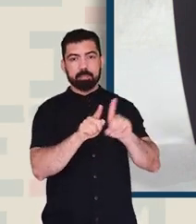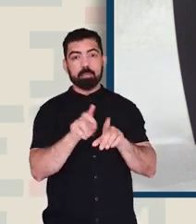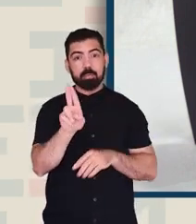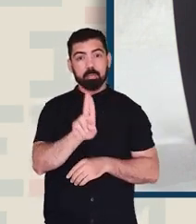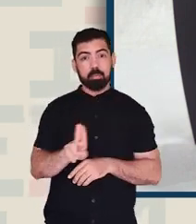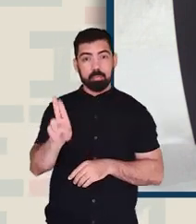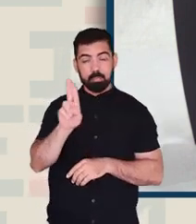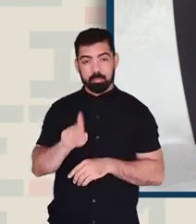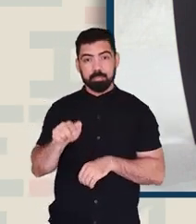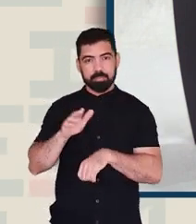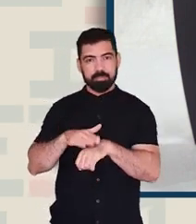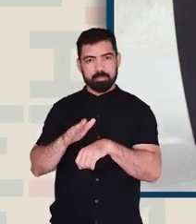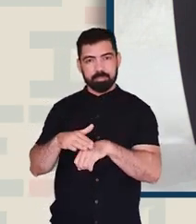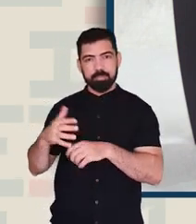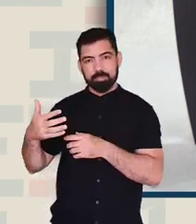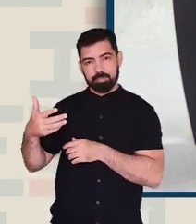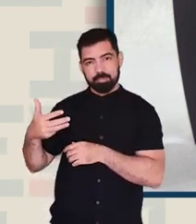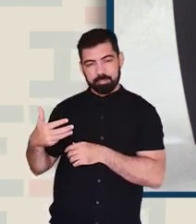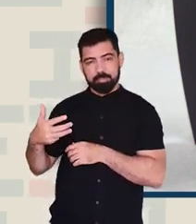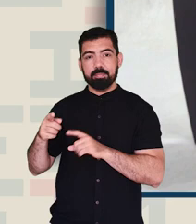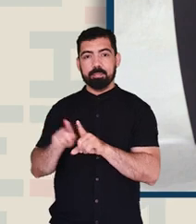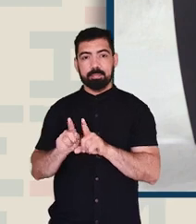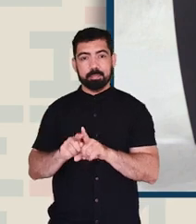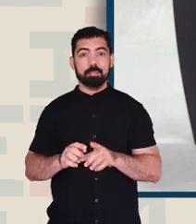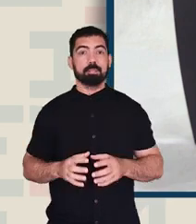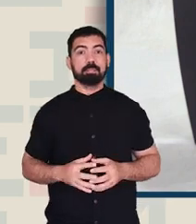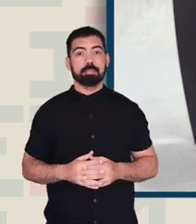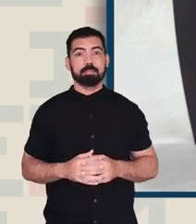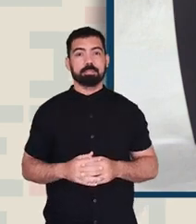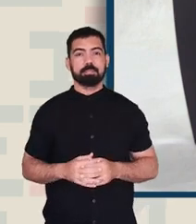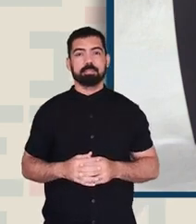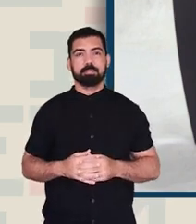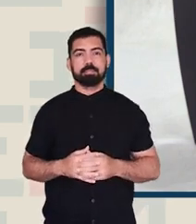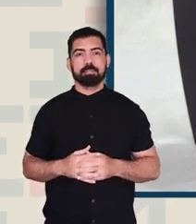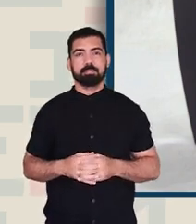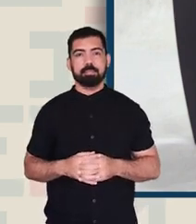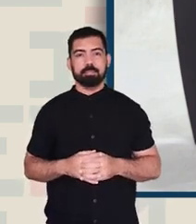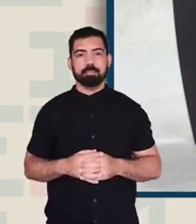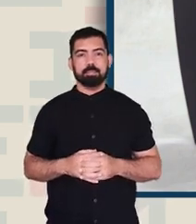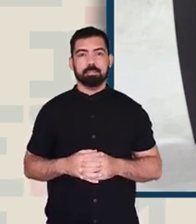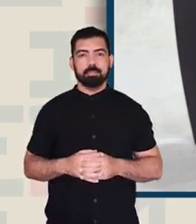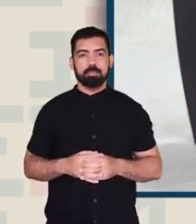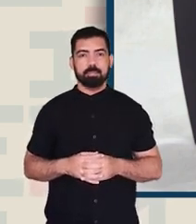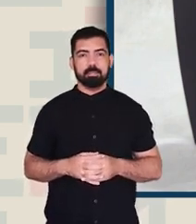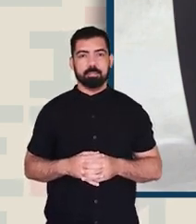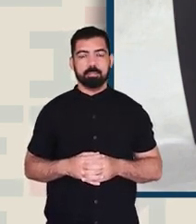com o acionamento aqui dos rotores, tá?